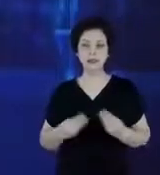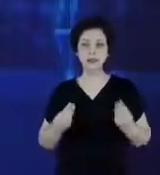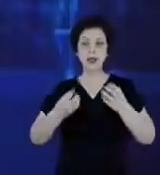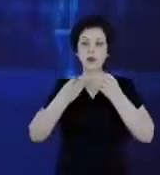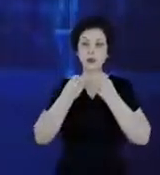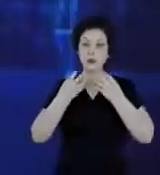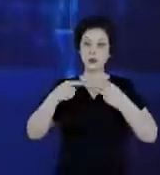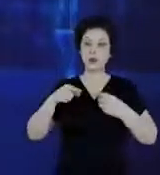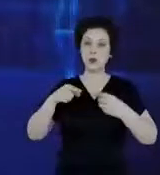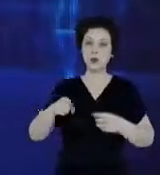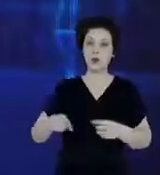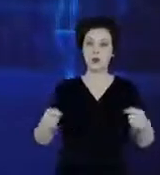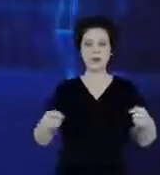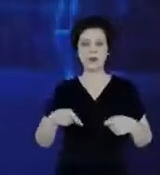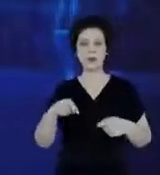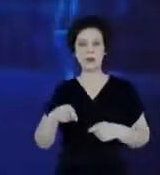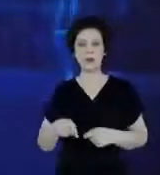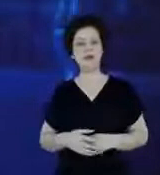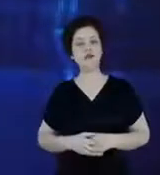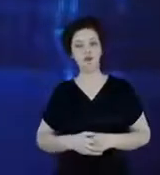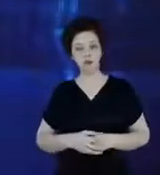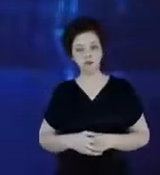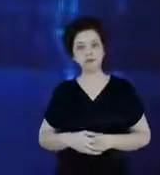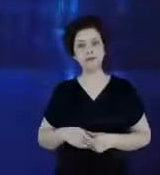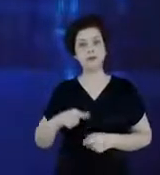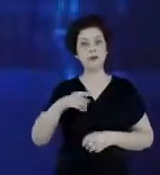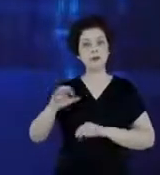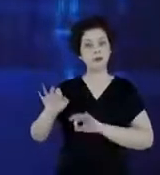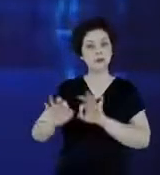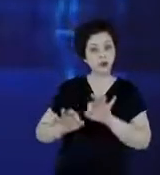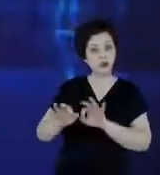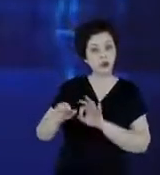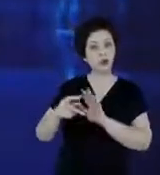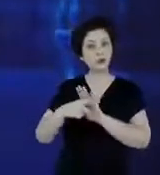essa possibilidade de nós termos projetos que possam